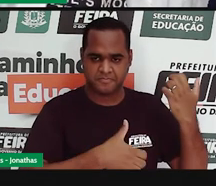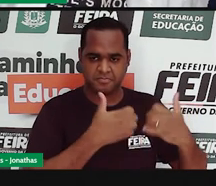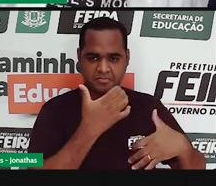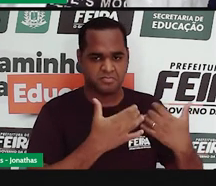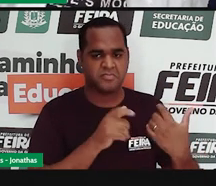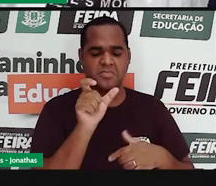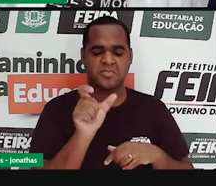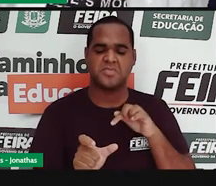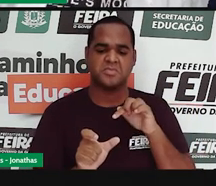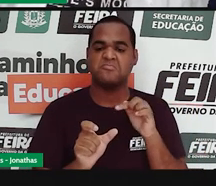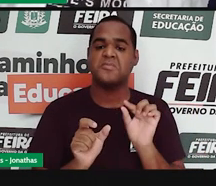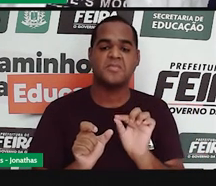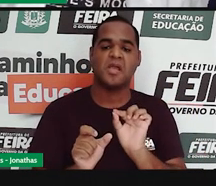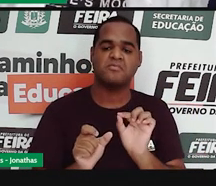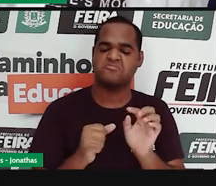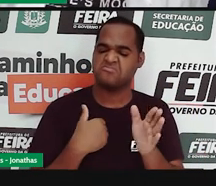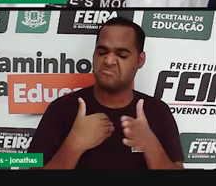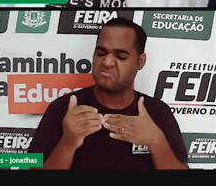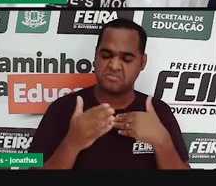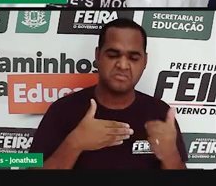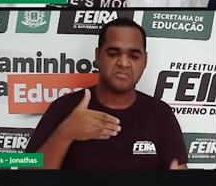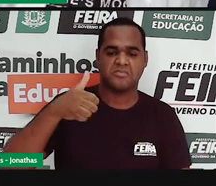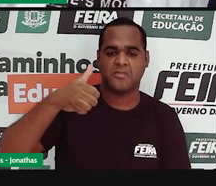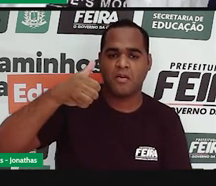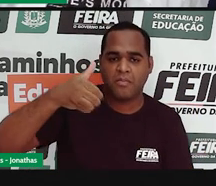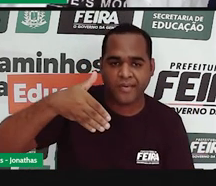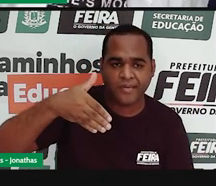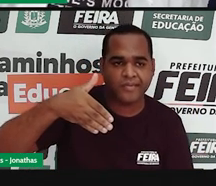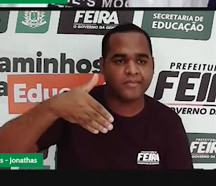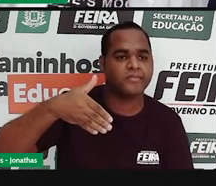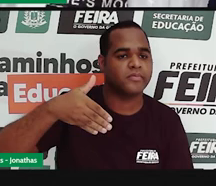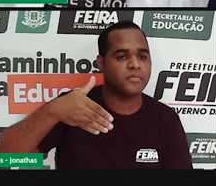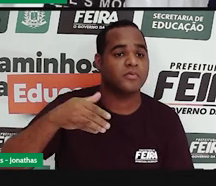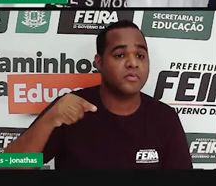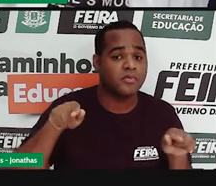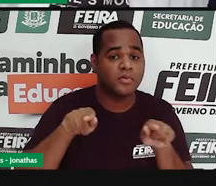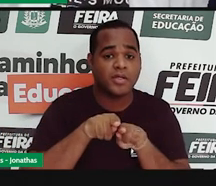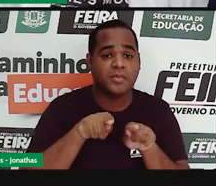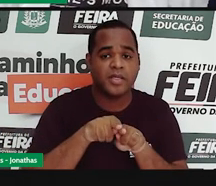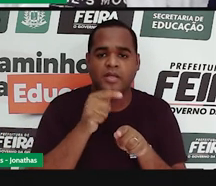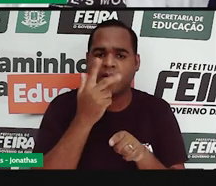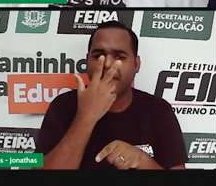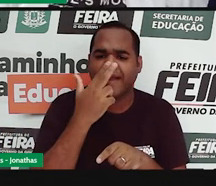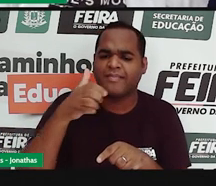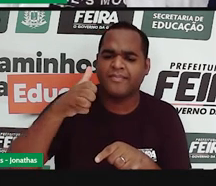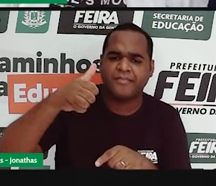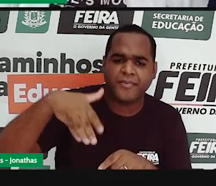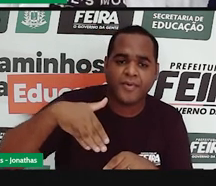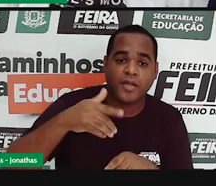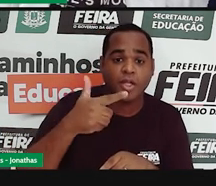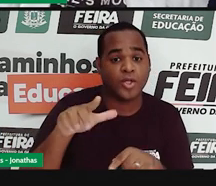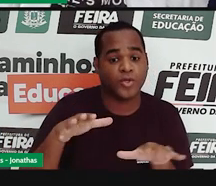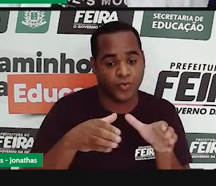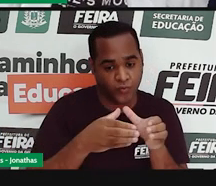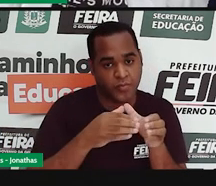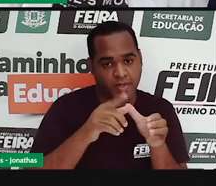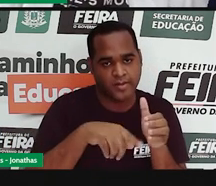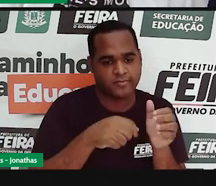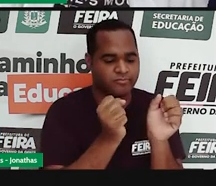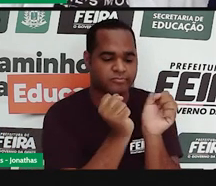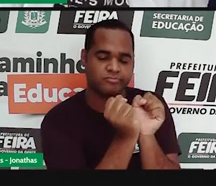eles eram tratados de um modo extremamente indigno. Tão indigno que um grupo de